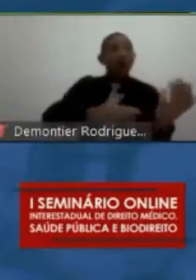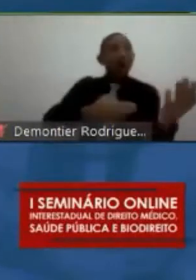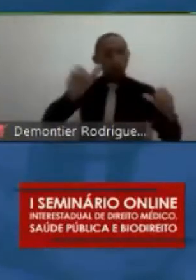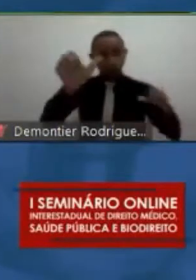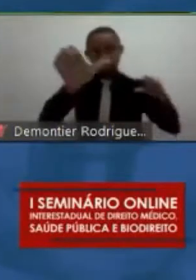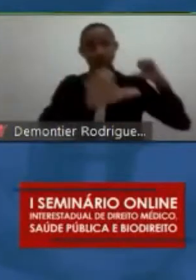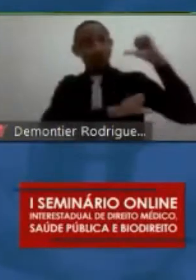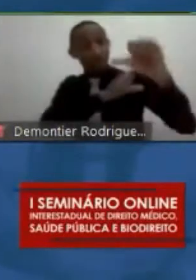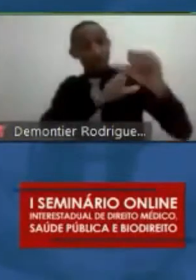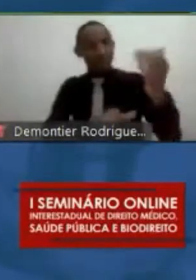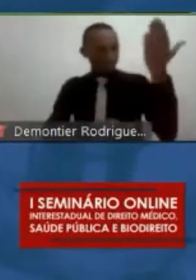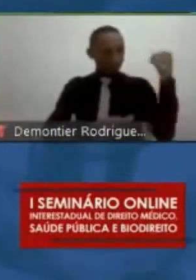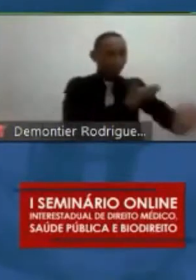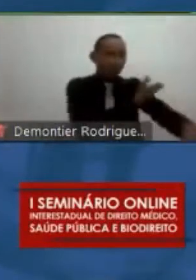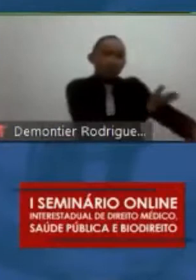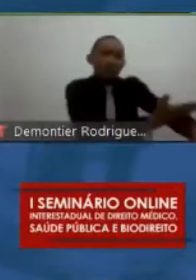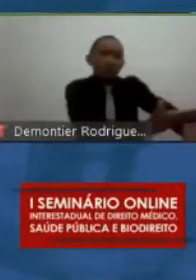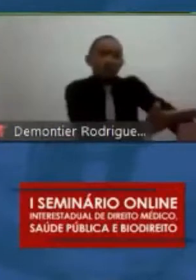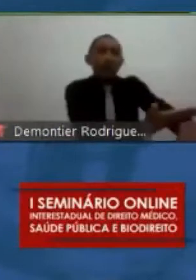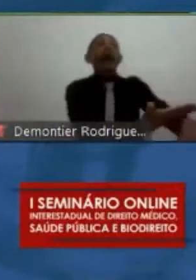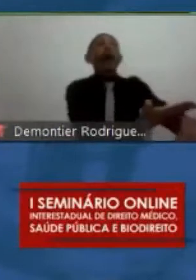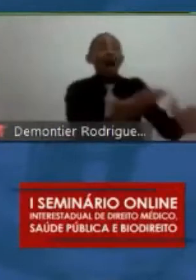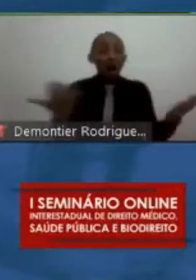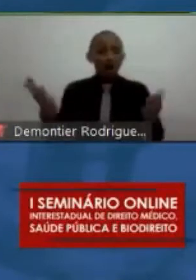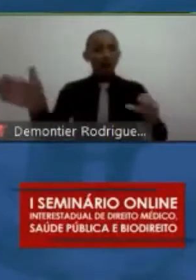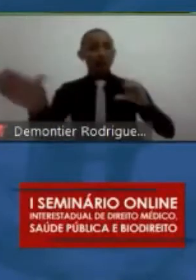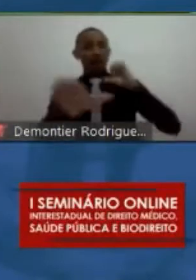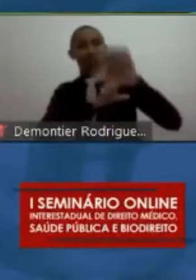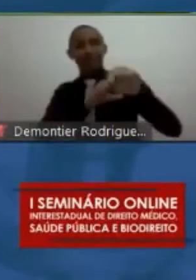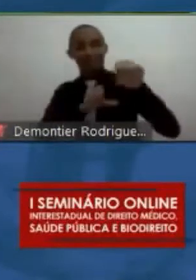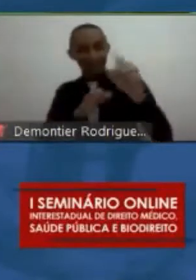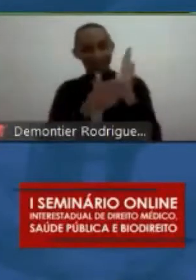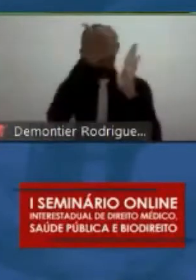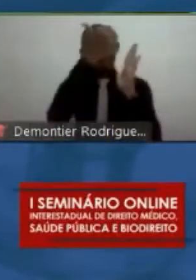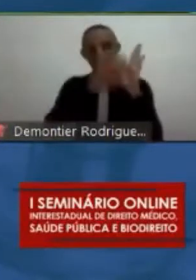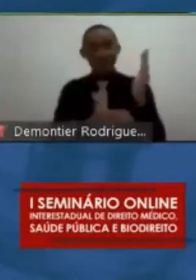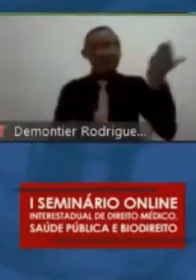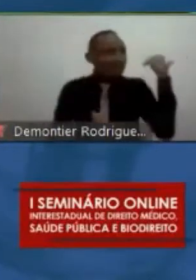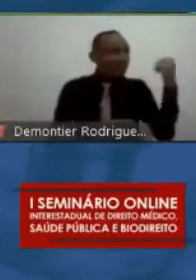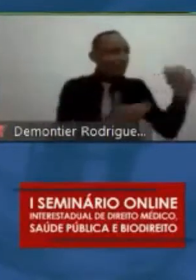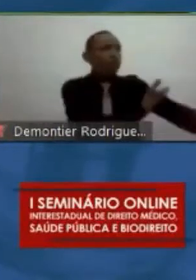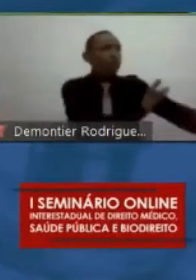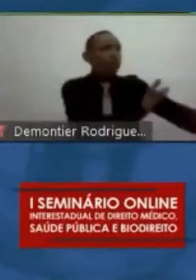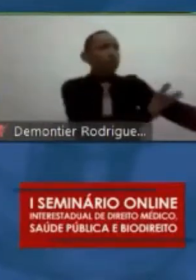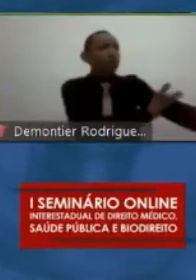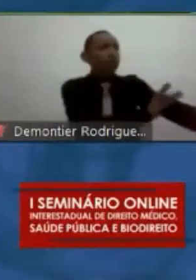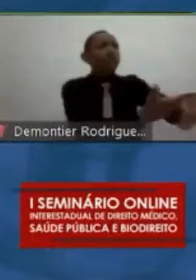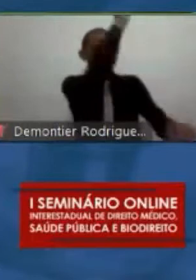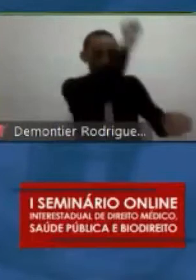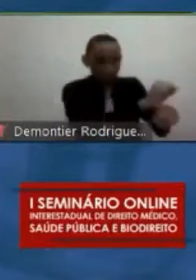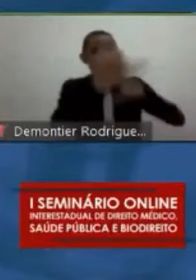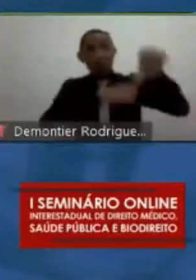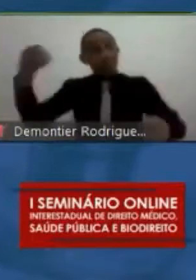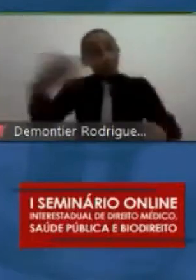hábito. Ele fala, né, cita nominalmente no artigo dele, que hábitos antigos são duros de matar. Então, a